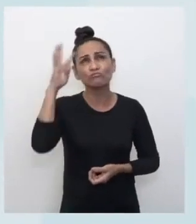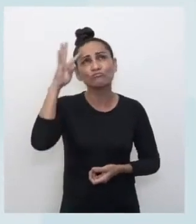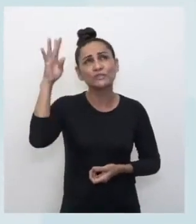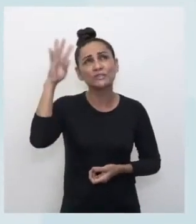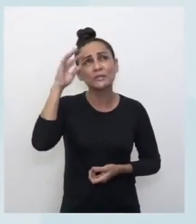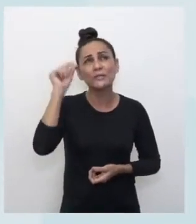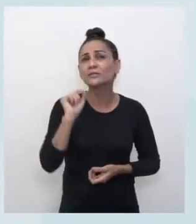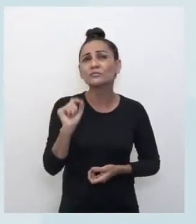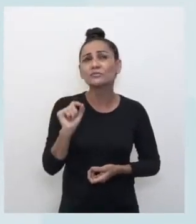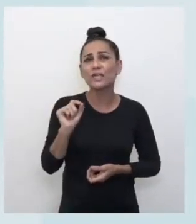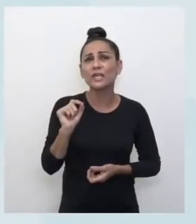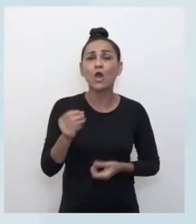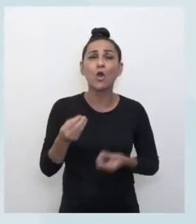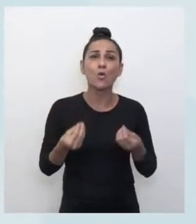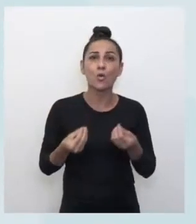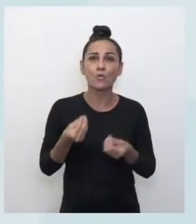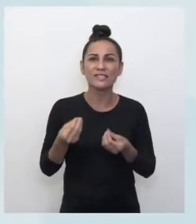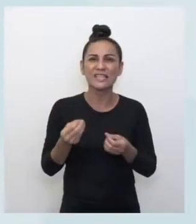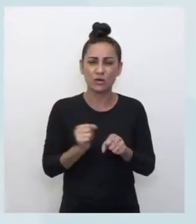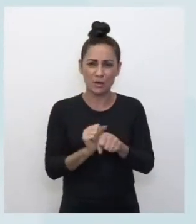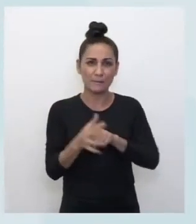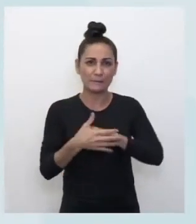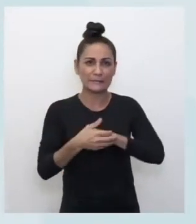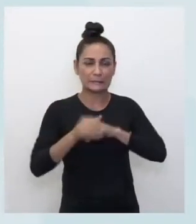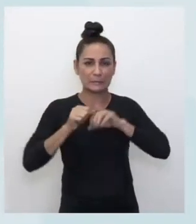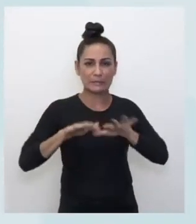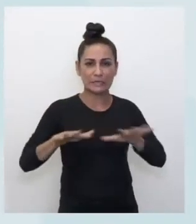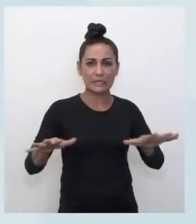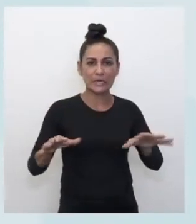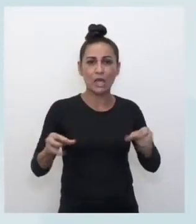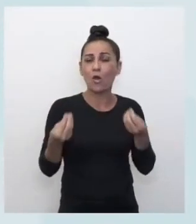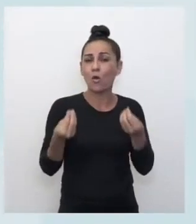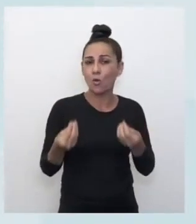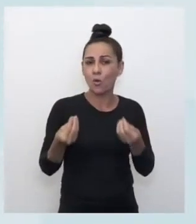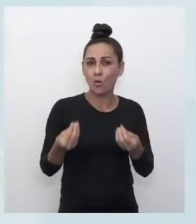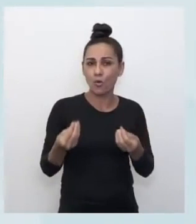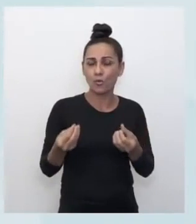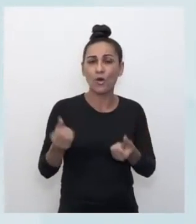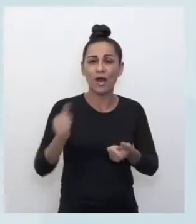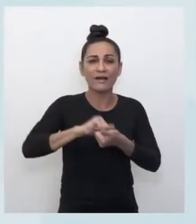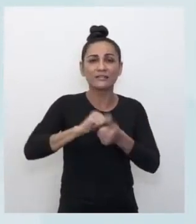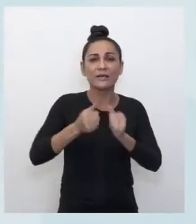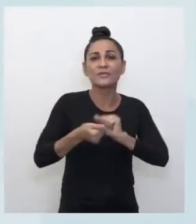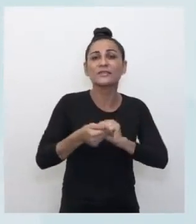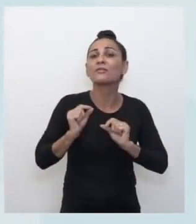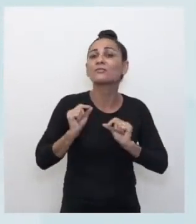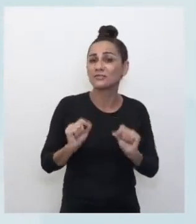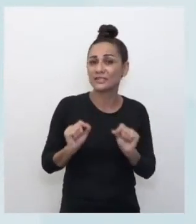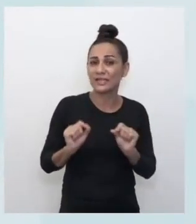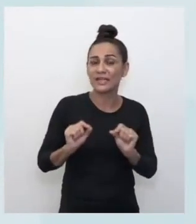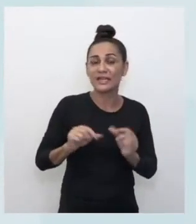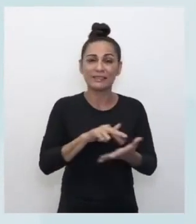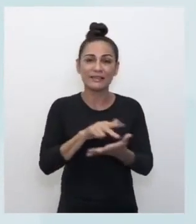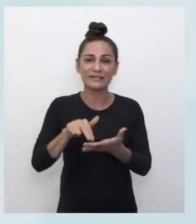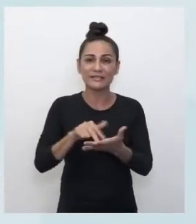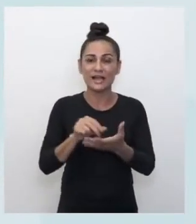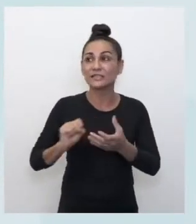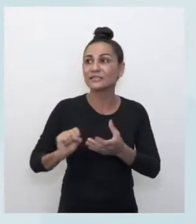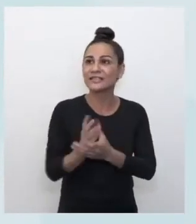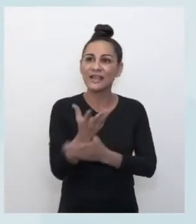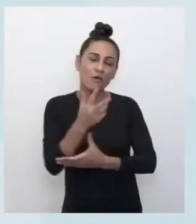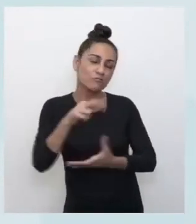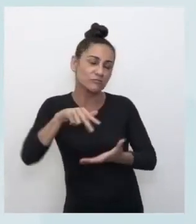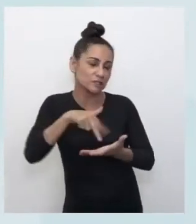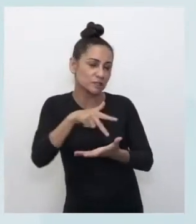poderia, através do momento de pandemia que a gente está passando agora, né, como que você poderia dançar, criar uma dança? Pode